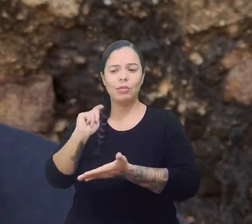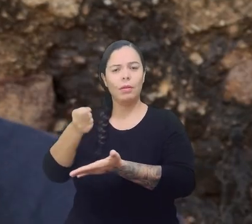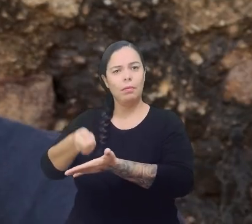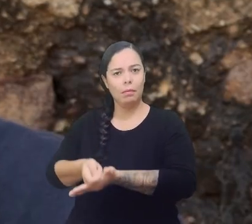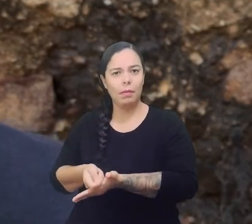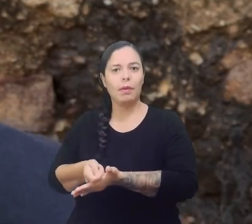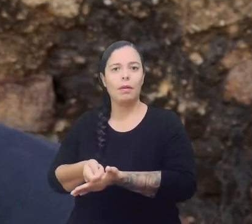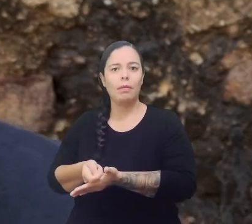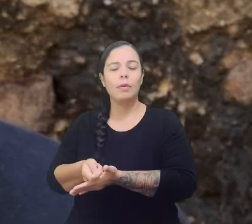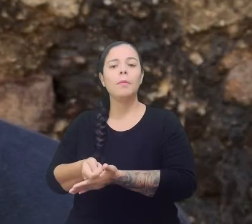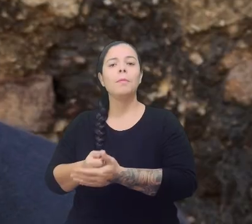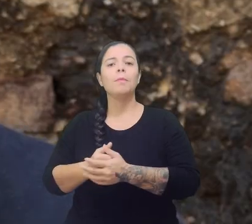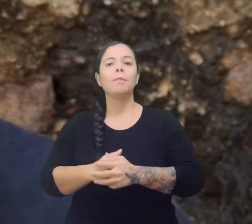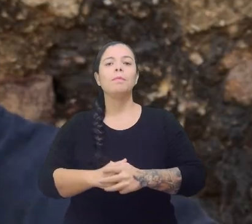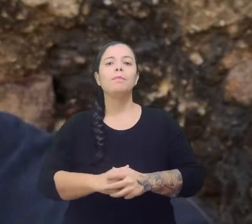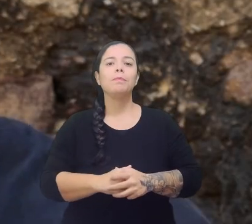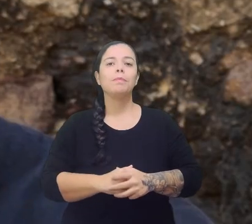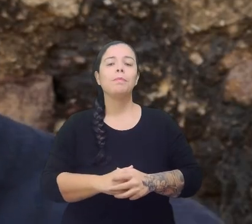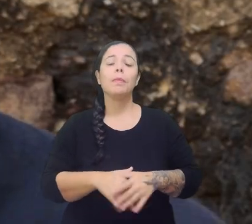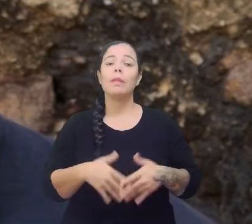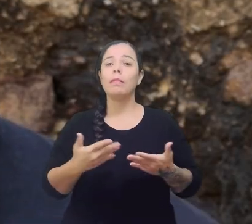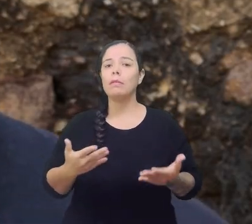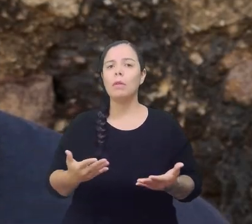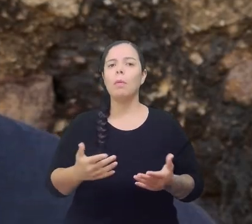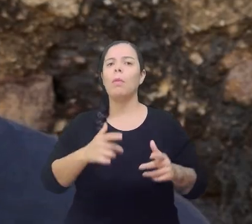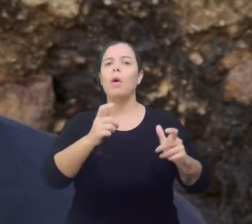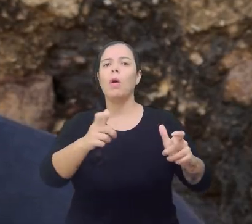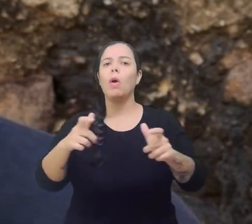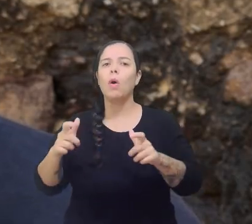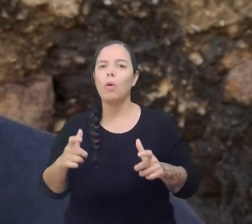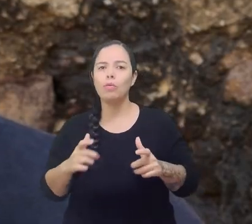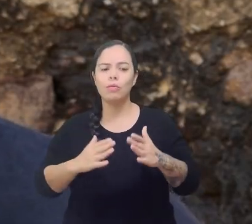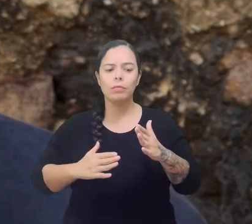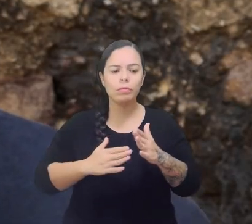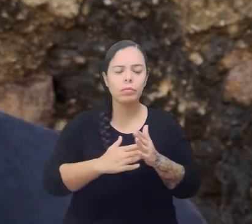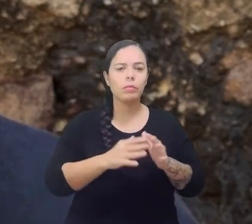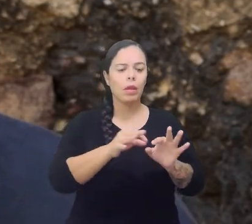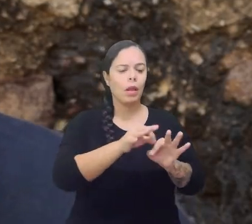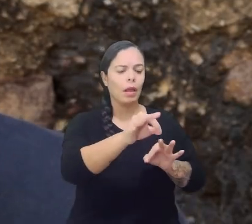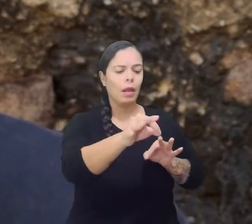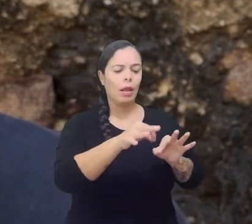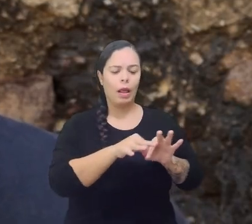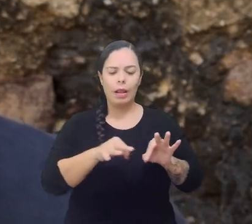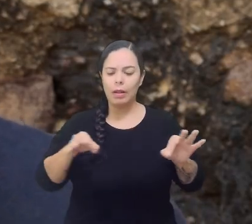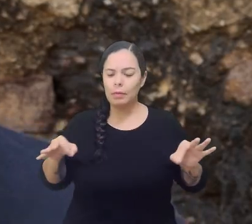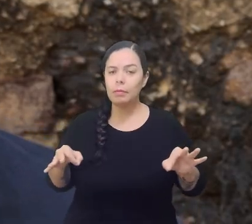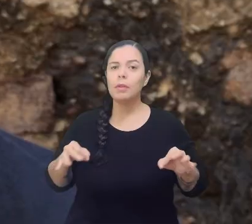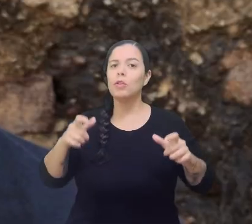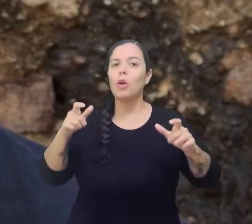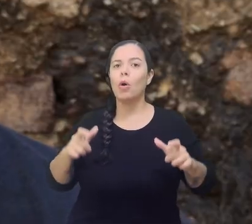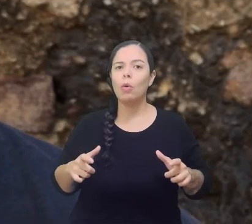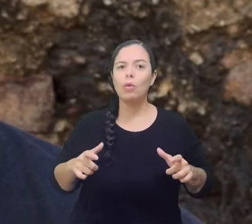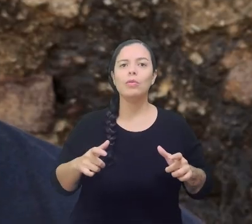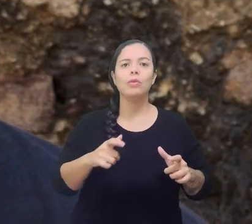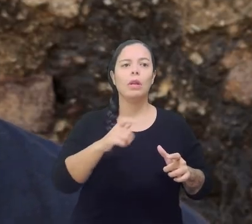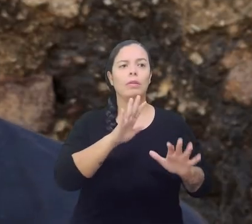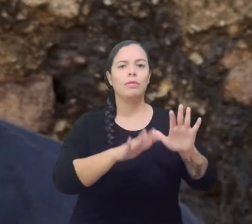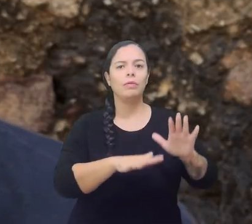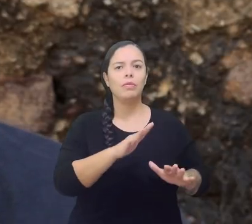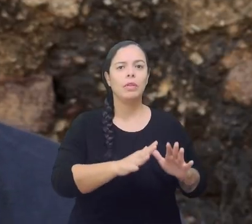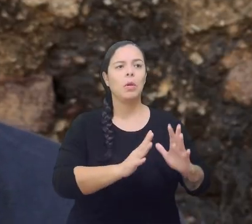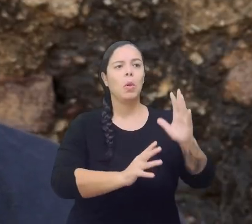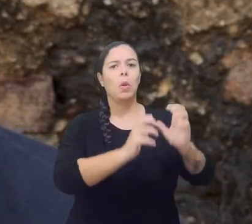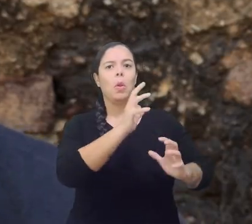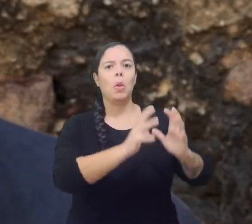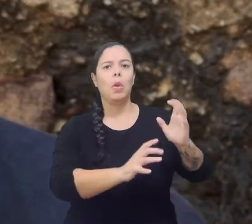Então, onde é que era a delimitação, até onde ia, onde é que tinha conflito, né, de quem alegava ter terreno lá, quais eram